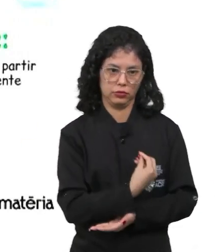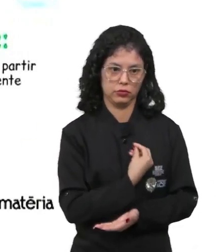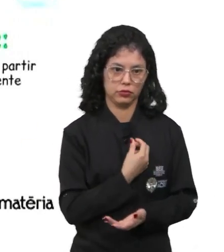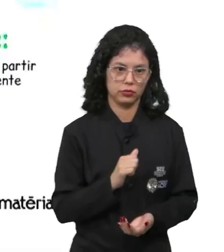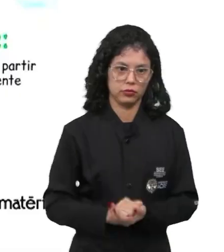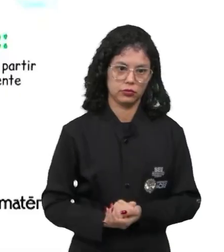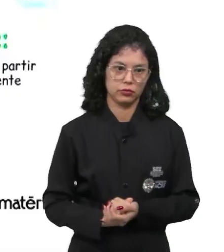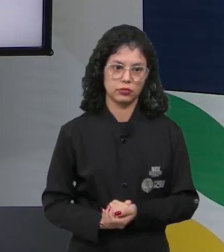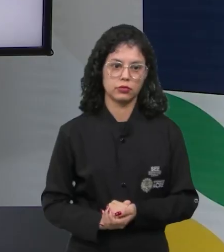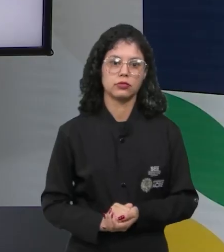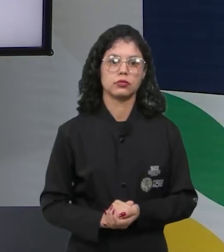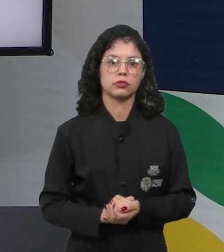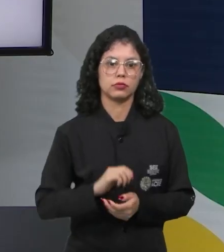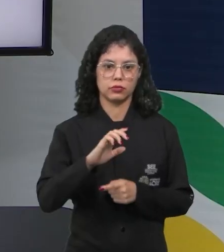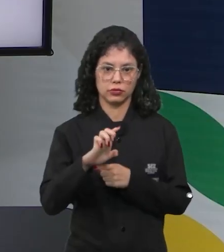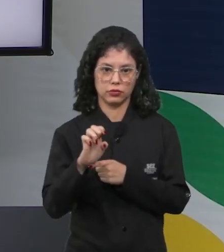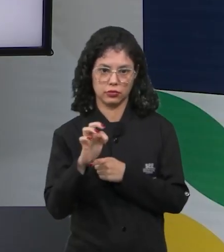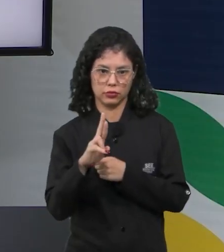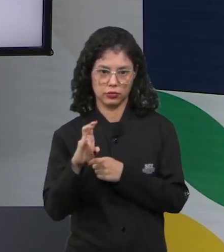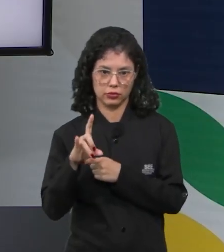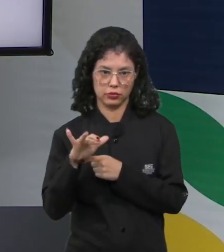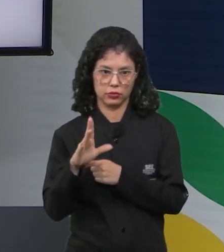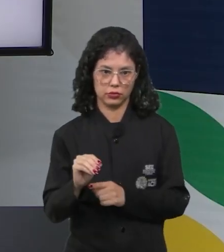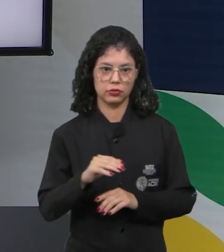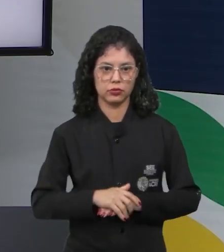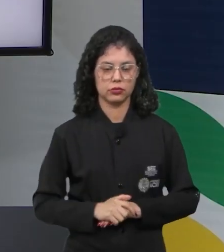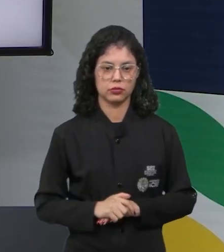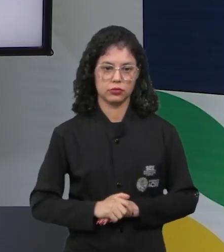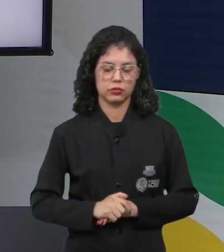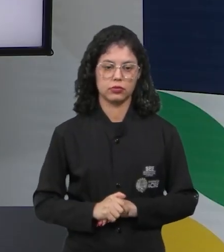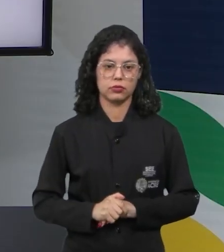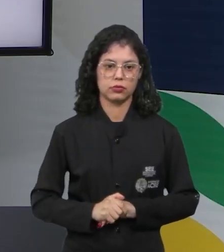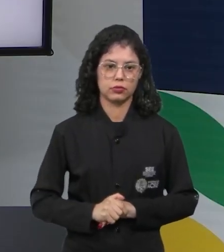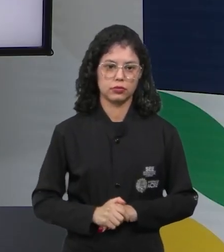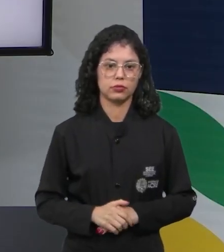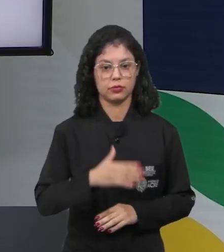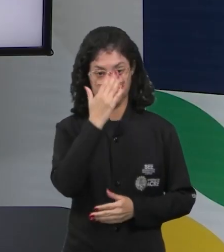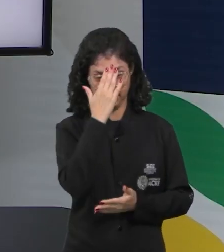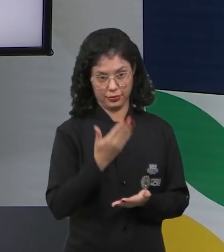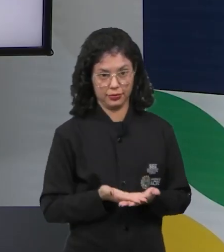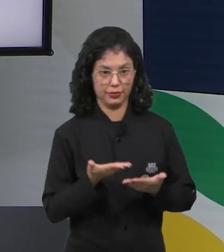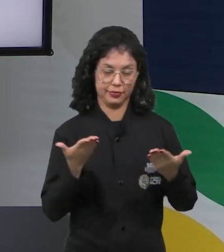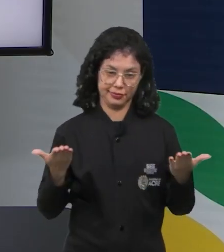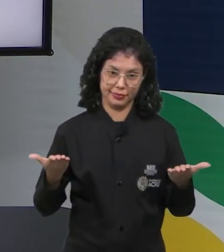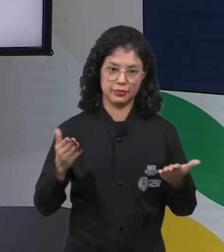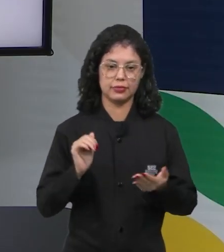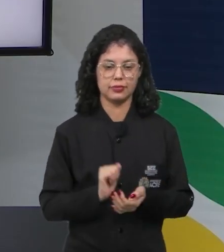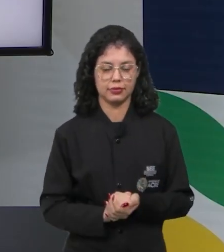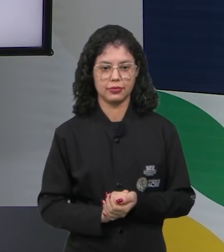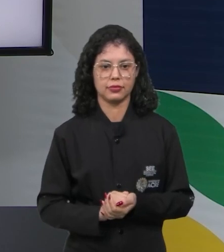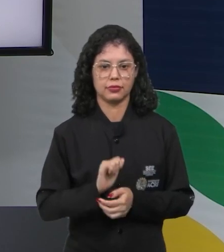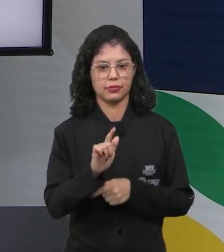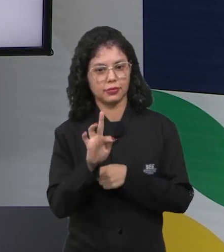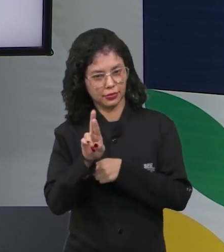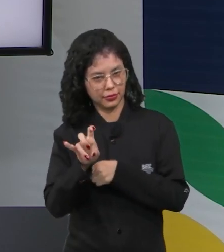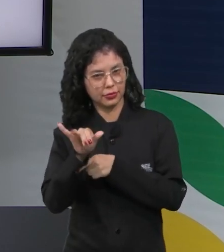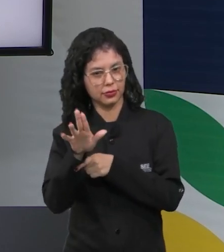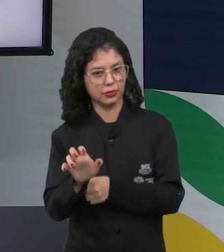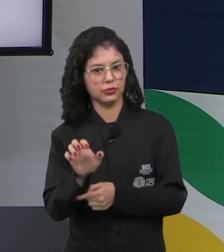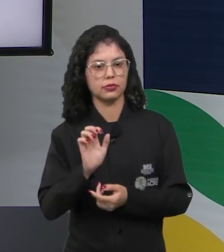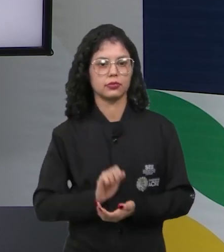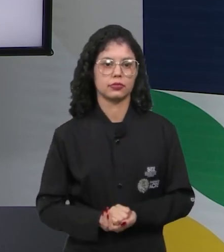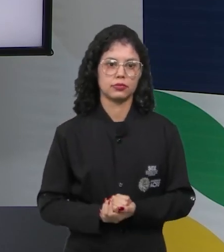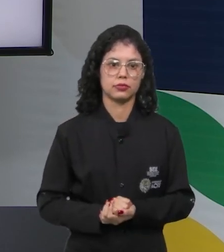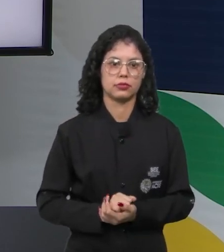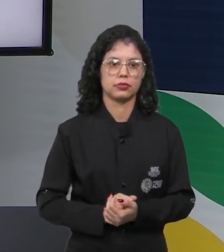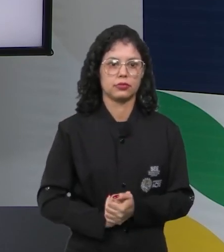do espaço ali, veio dos ETs, né? Então aí, para quem crê aí nessa questão dos alienígenas, dos ETs, né?